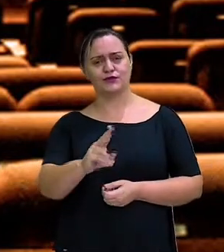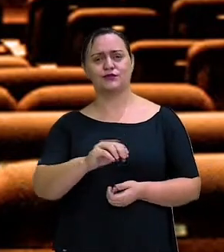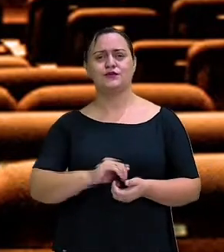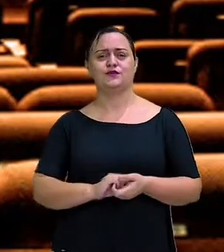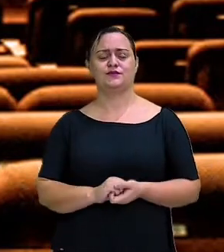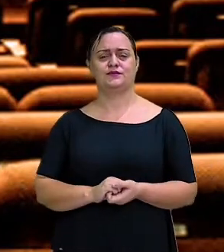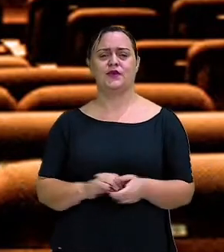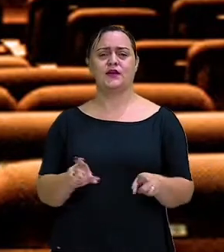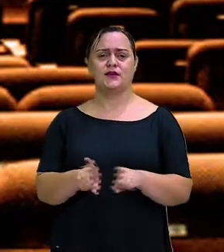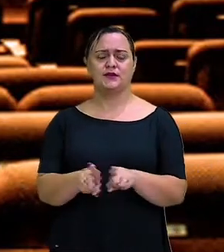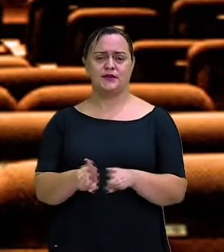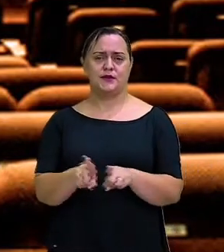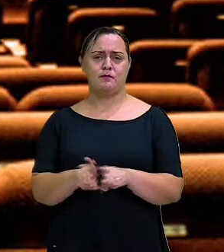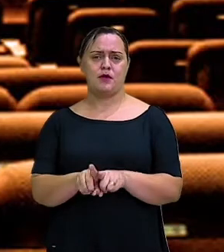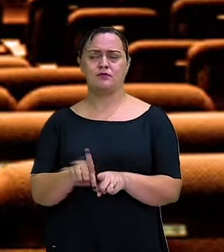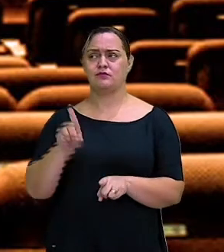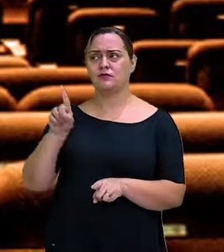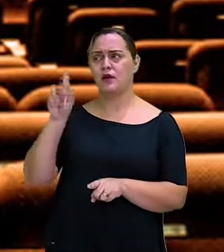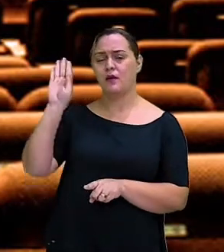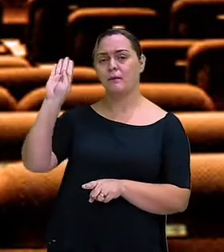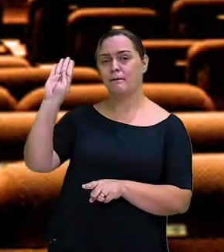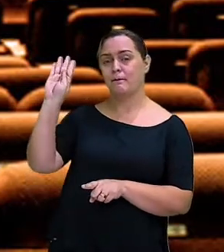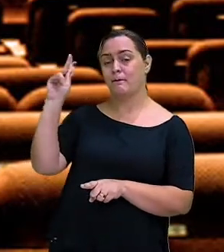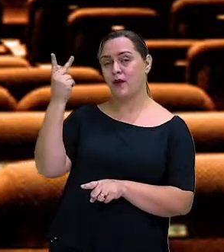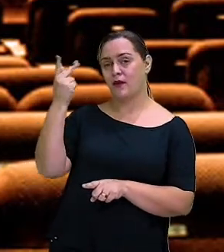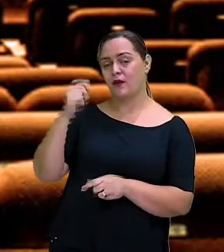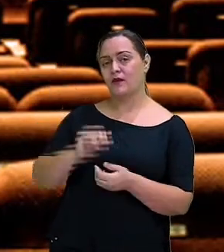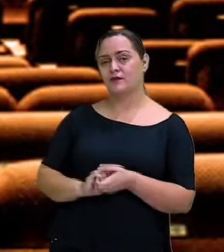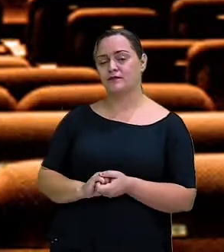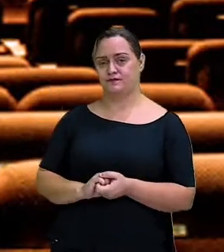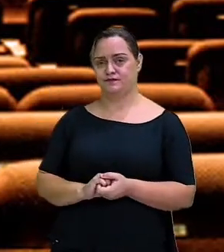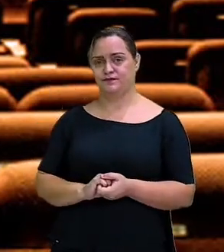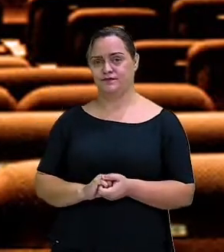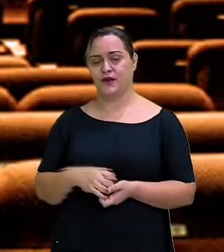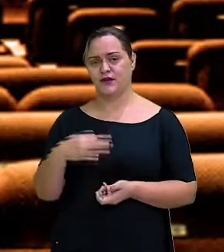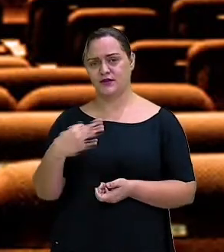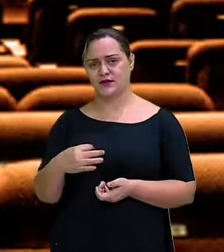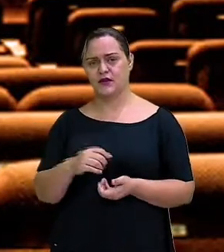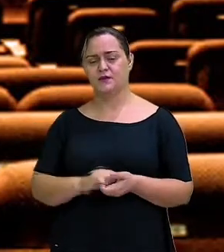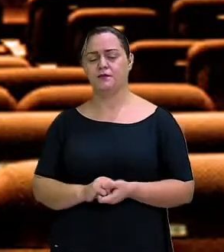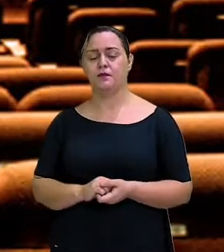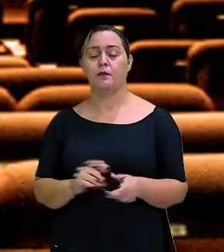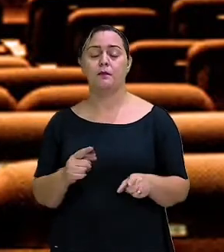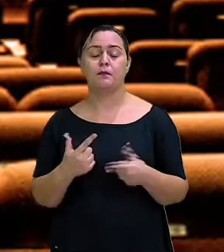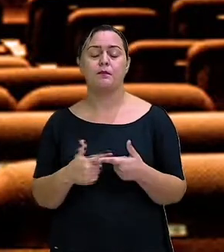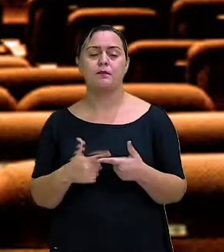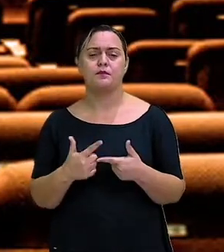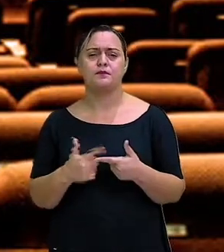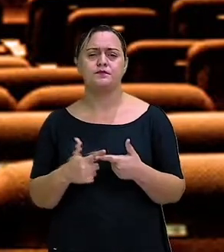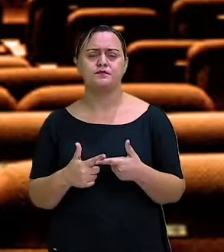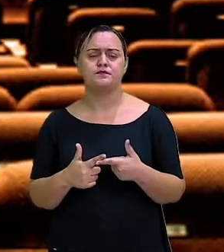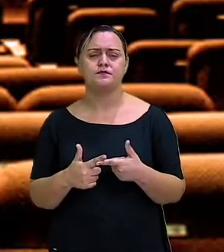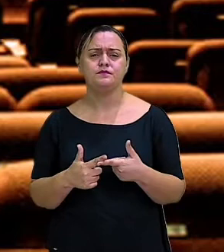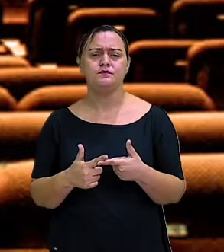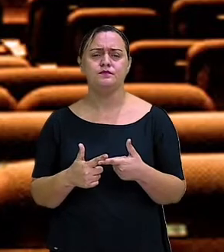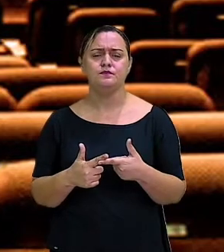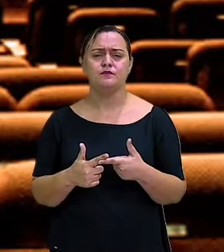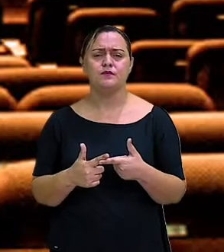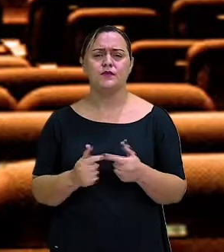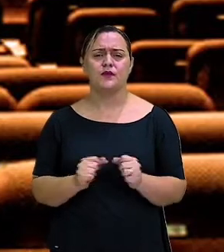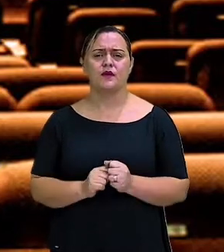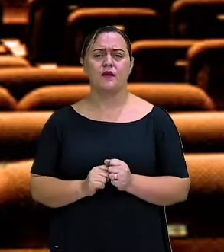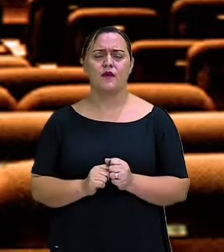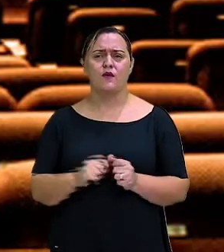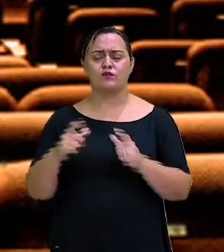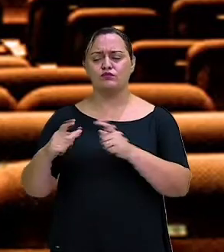revolucionou o cinema da capital mineira com a introdução do conceito multiplex, complexo, com muitas